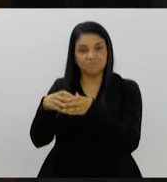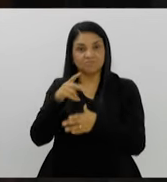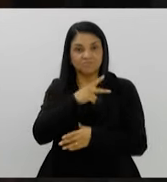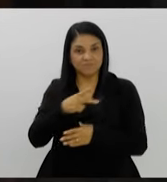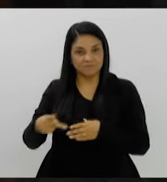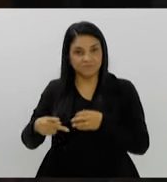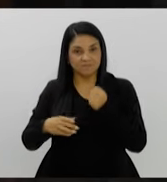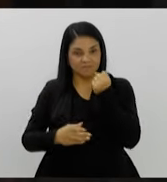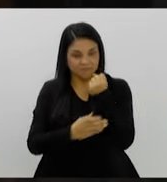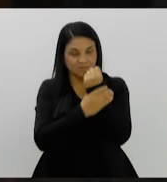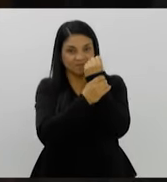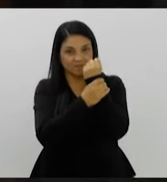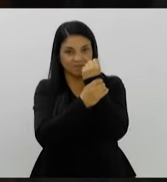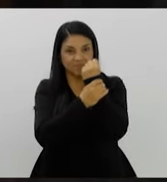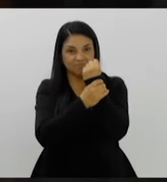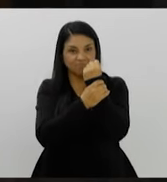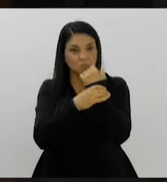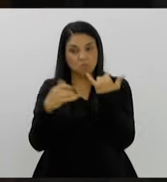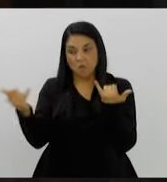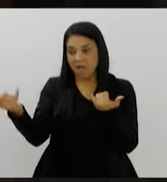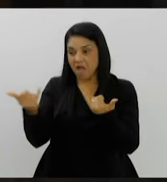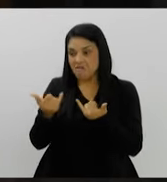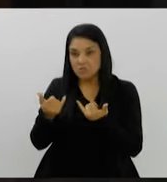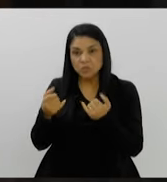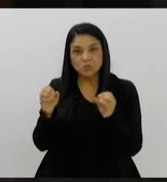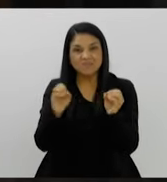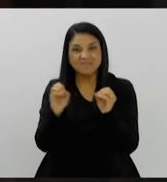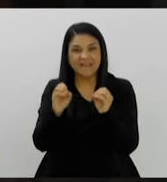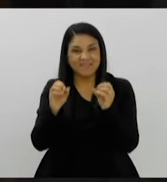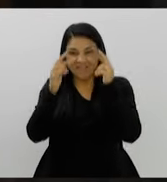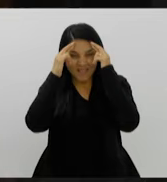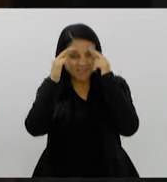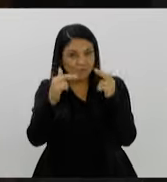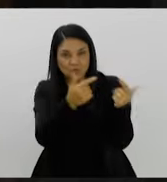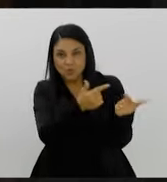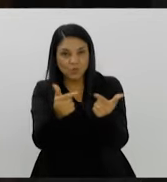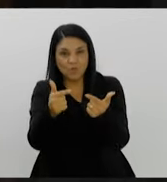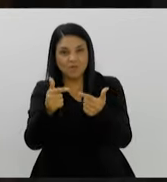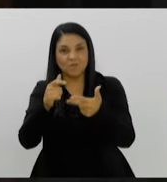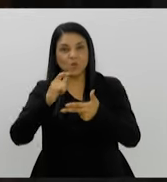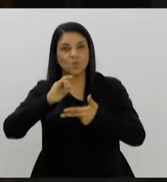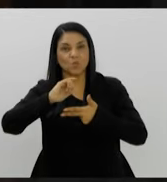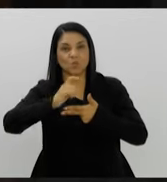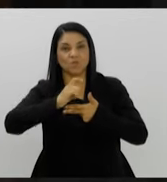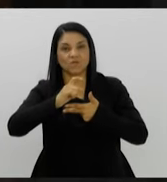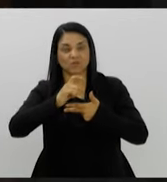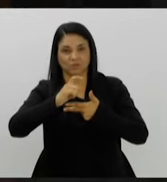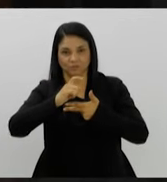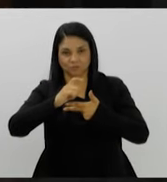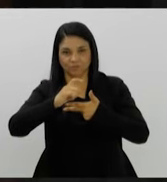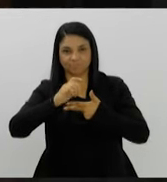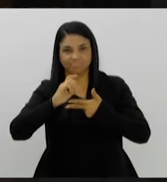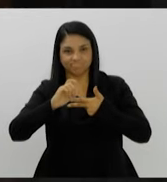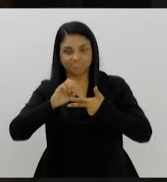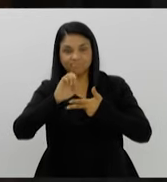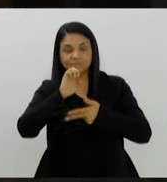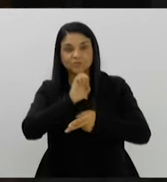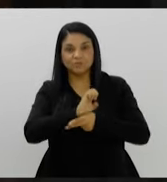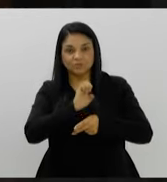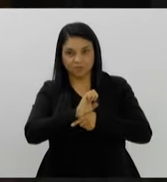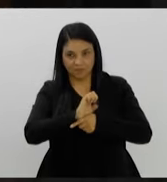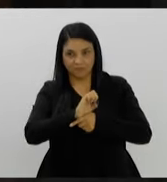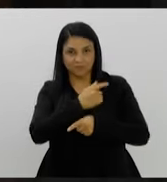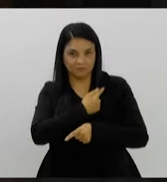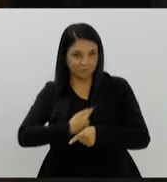sequer nós fomos tratado com respeito pelo governo do estado esse governo que vem desrespeitando não só os seus secretários alguns